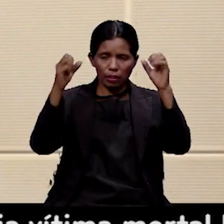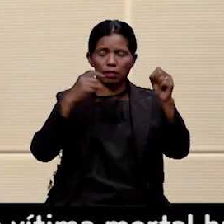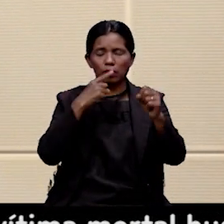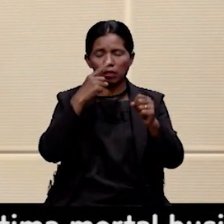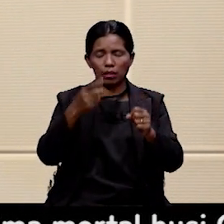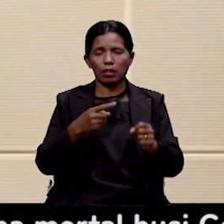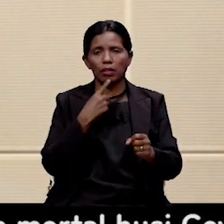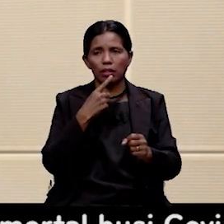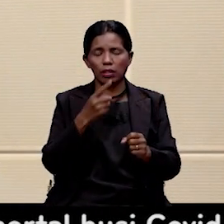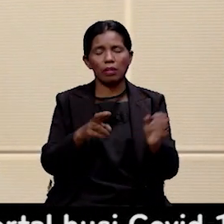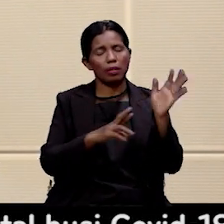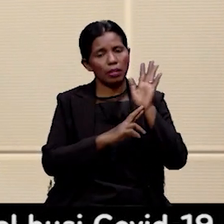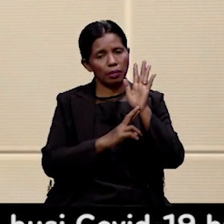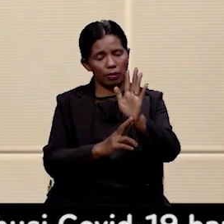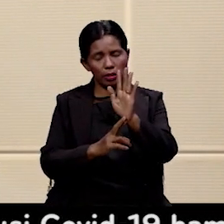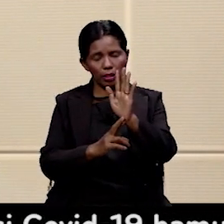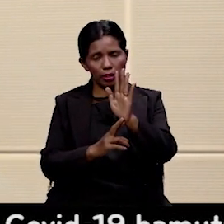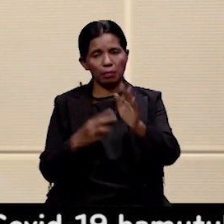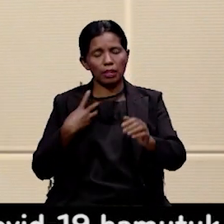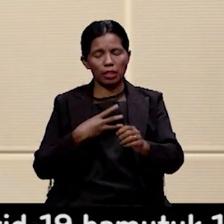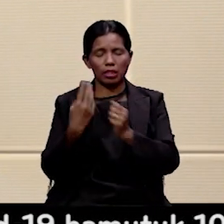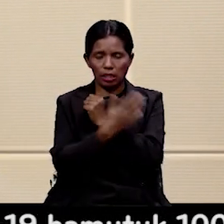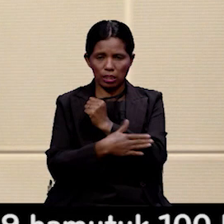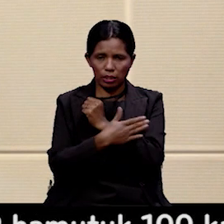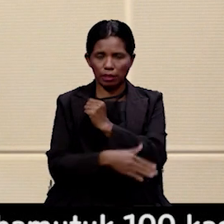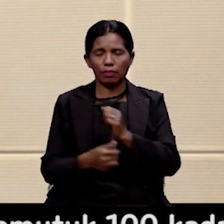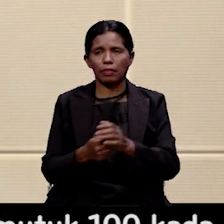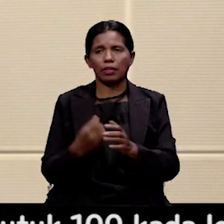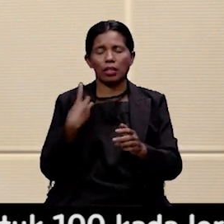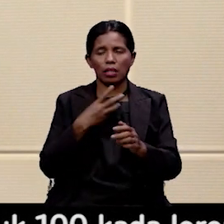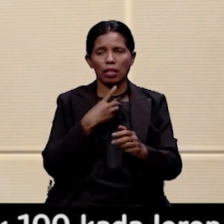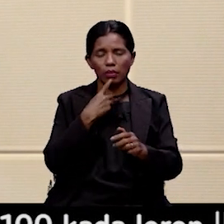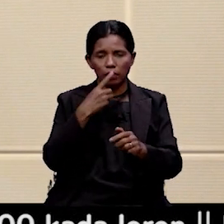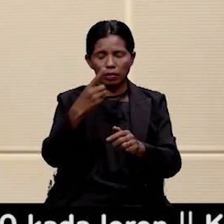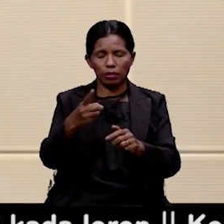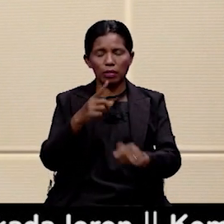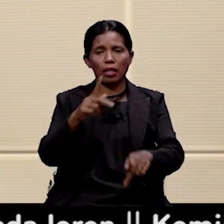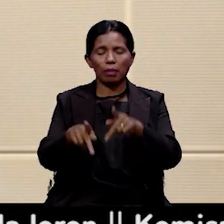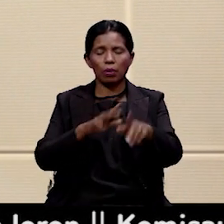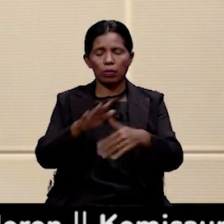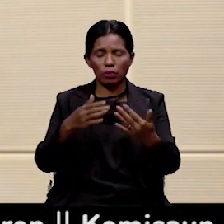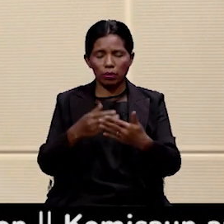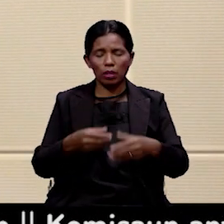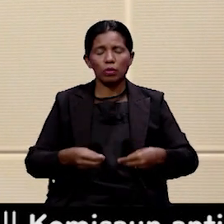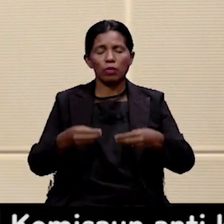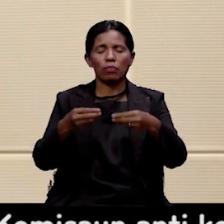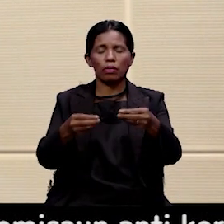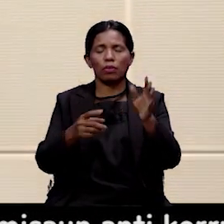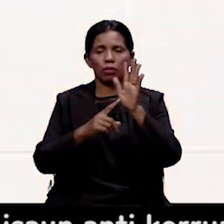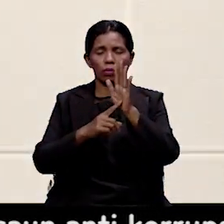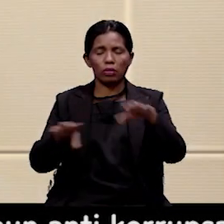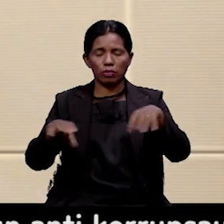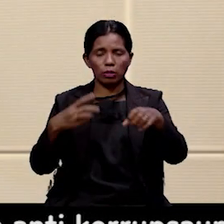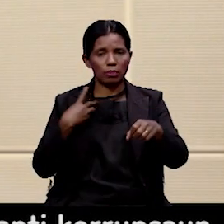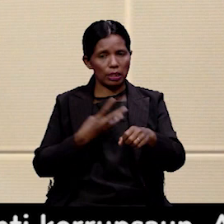vós na representação do nosso país. Estou convicto de que cada um de vós dará o seu melhor ao serviço da nossa